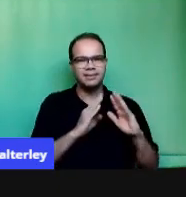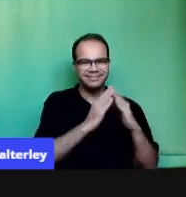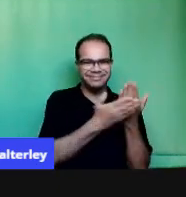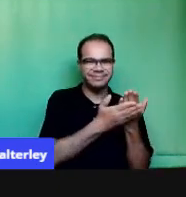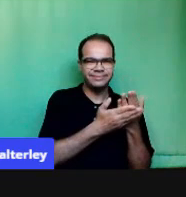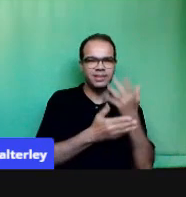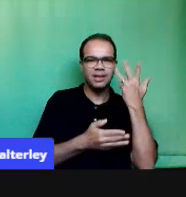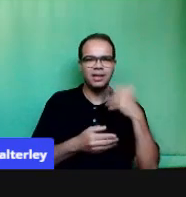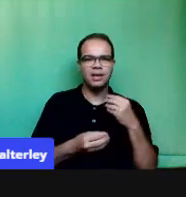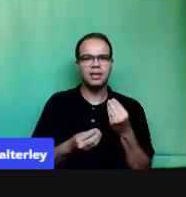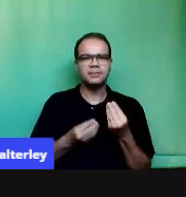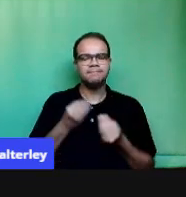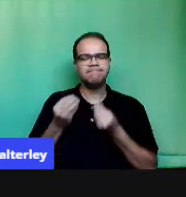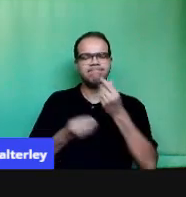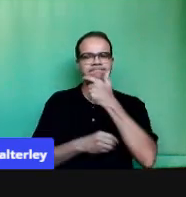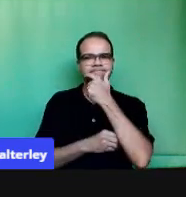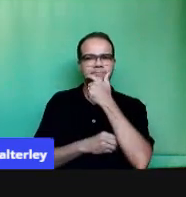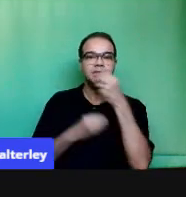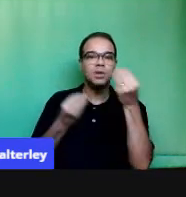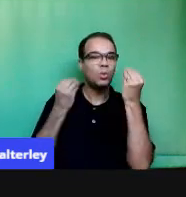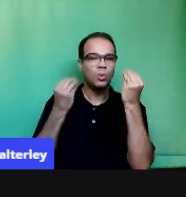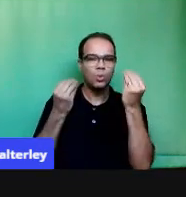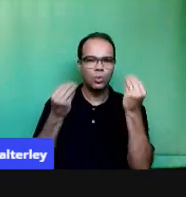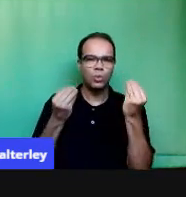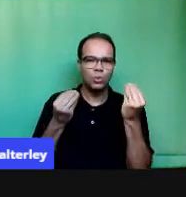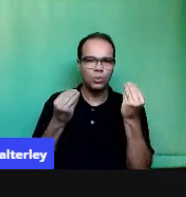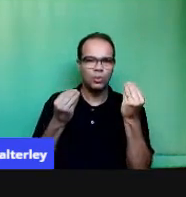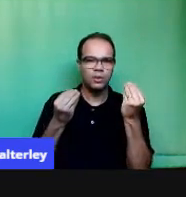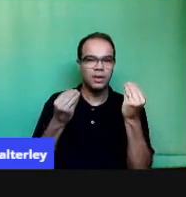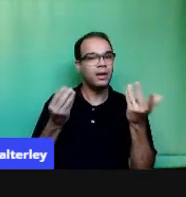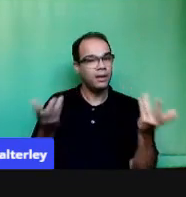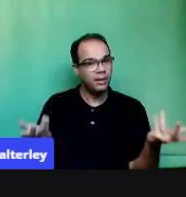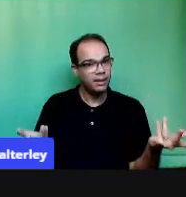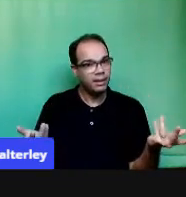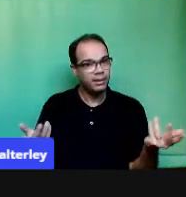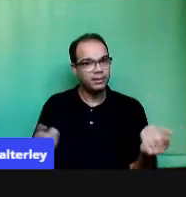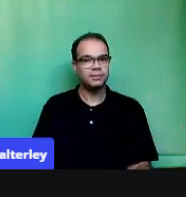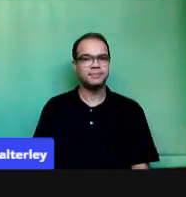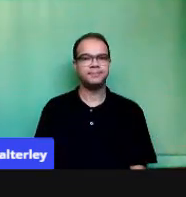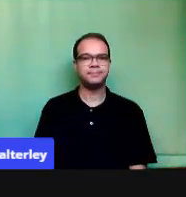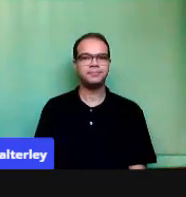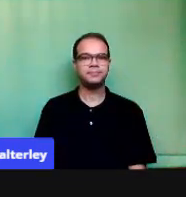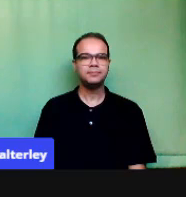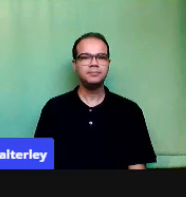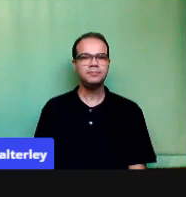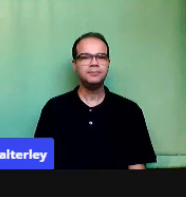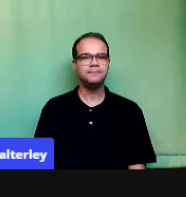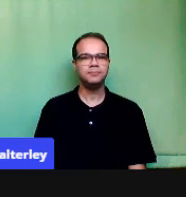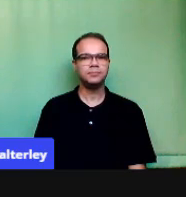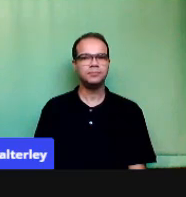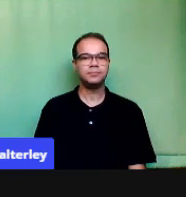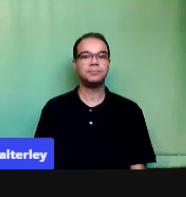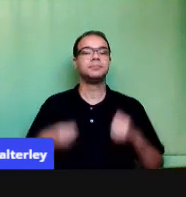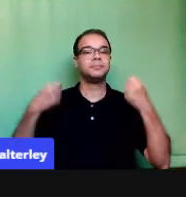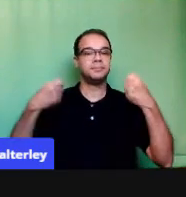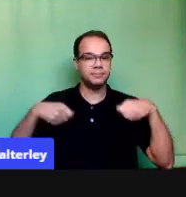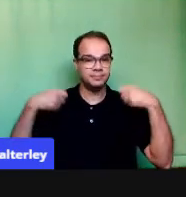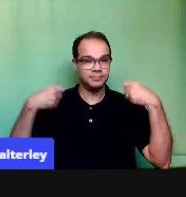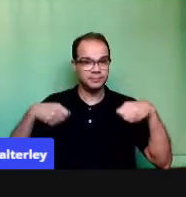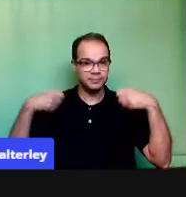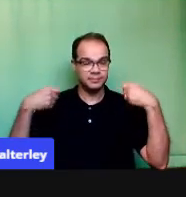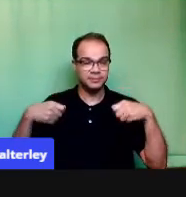forma a importância, né, de se falar sobre bem-estar. Nós devemos aplicar o conteúdo de bem-estar e saúde